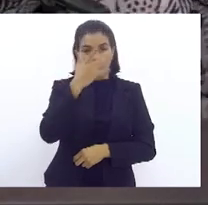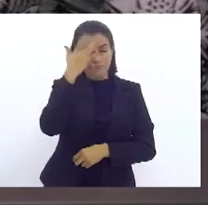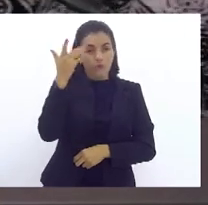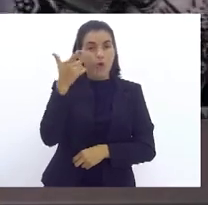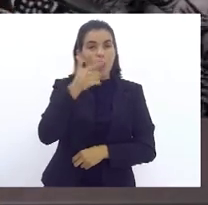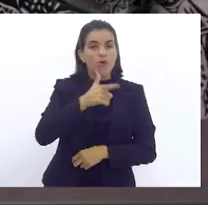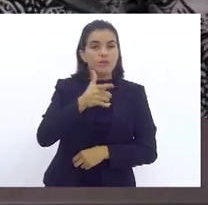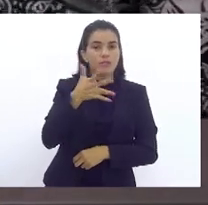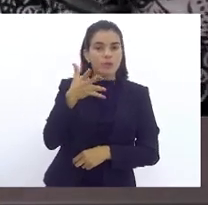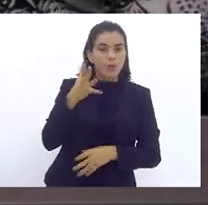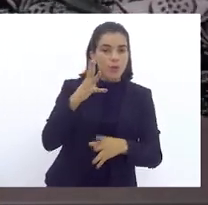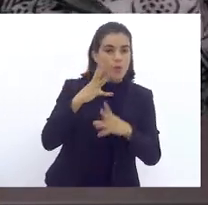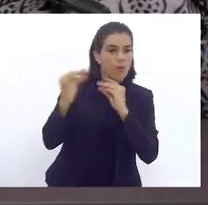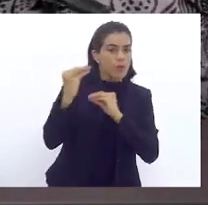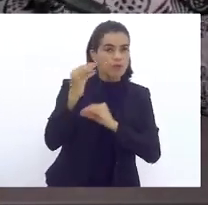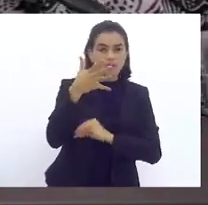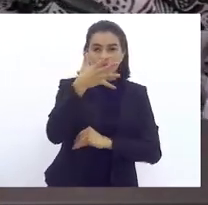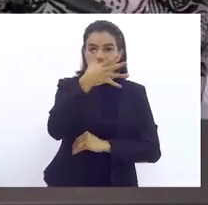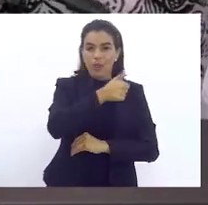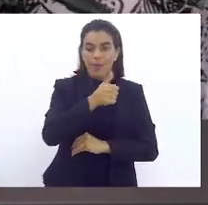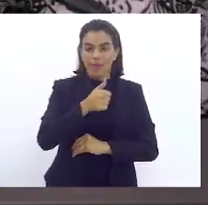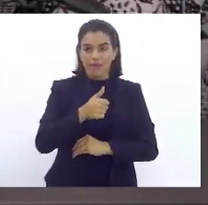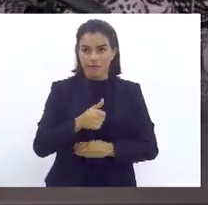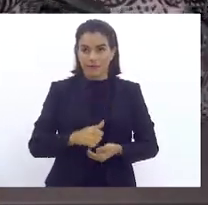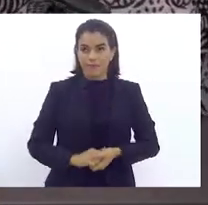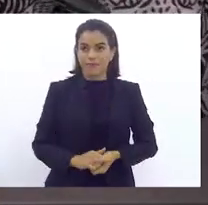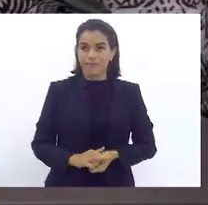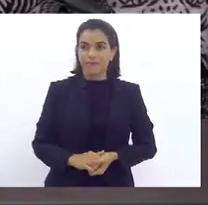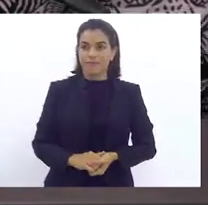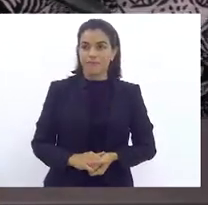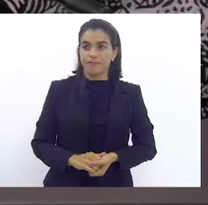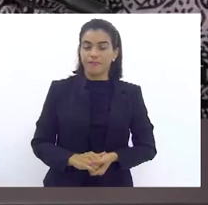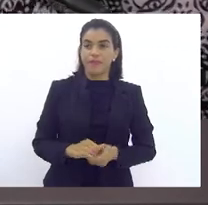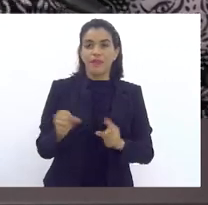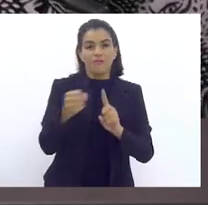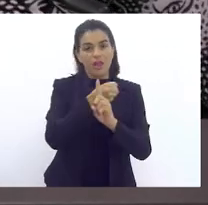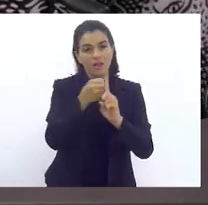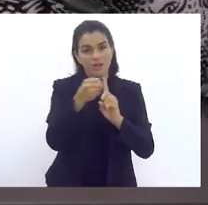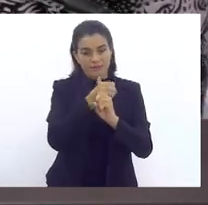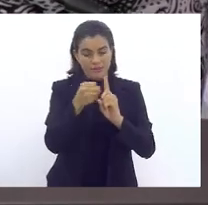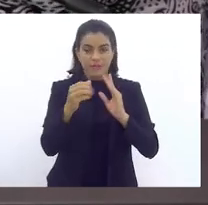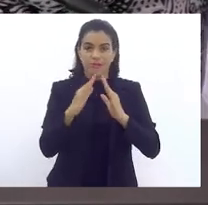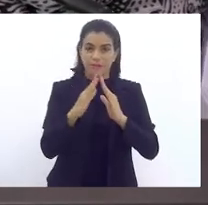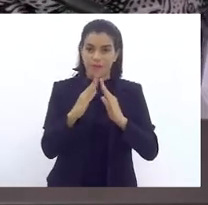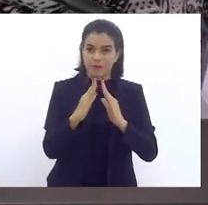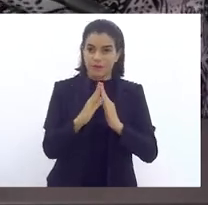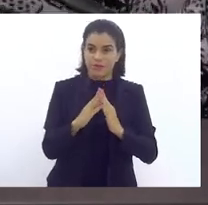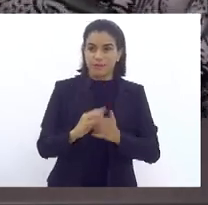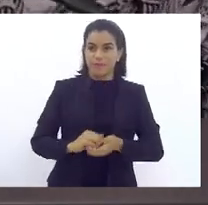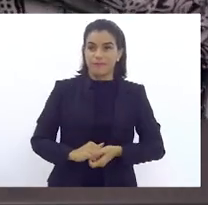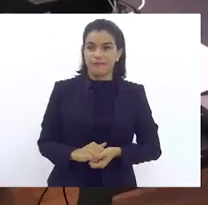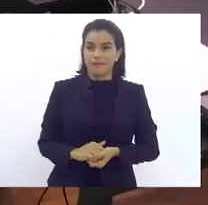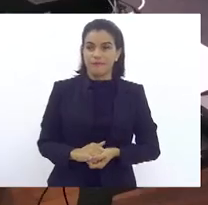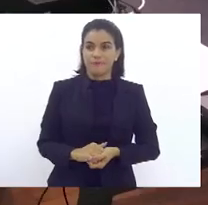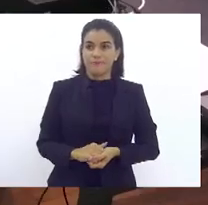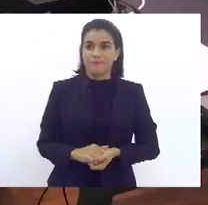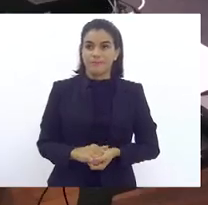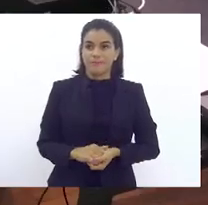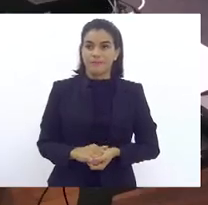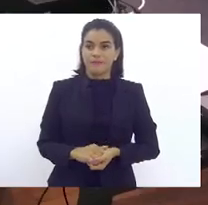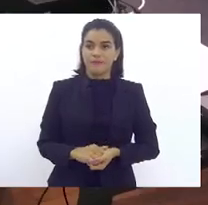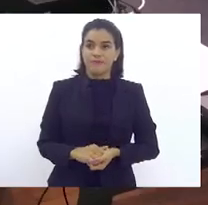doméstica por favor Michele possa fazer parte aí da nossa mesa de honra nesse dia